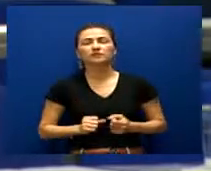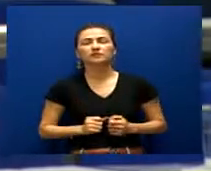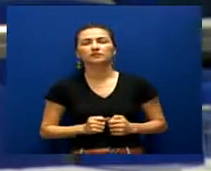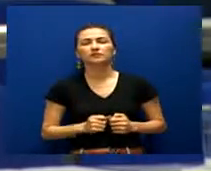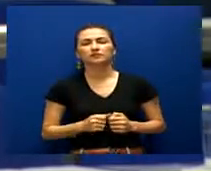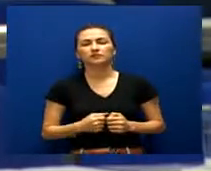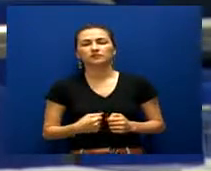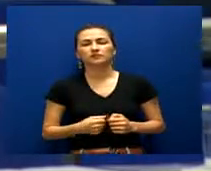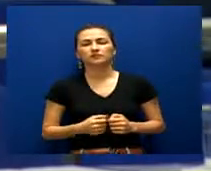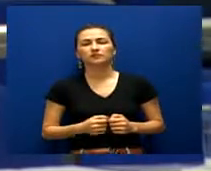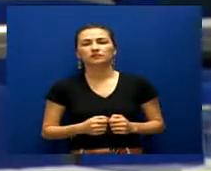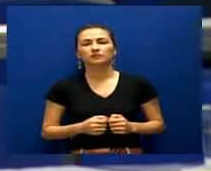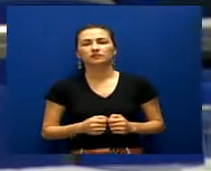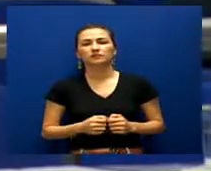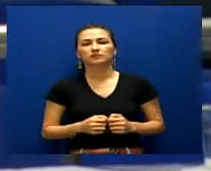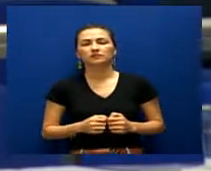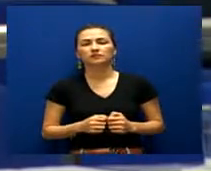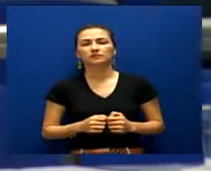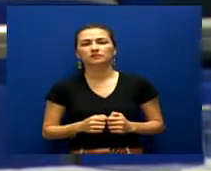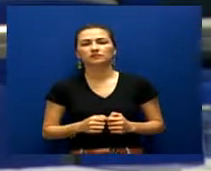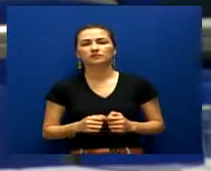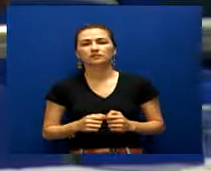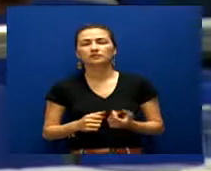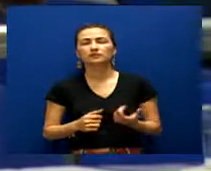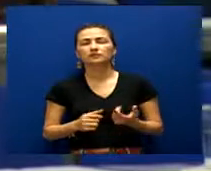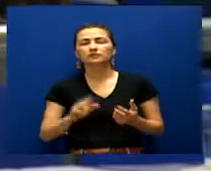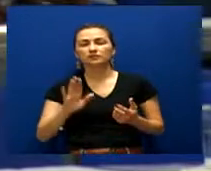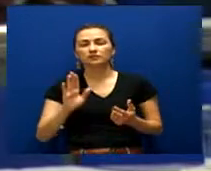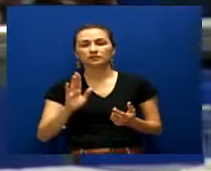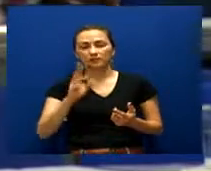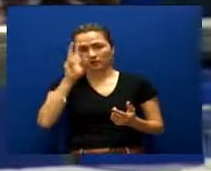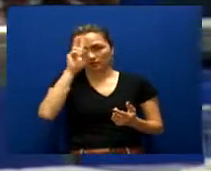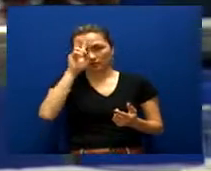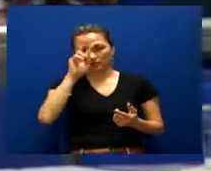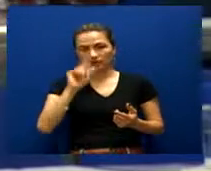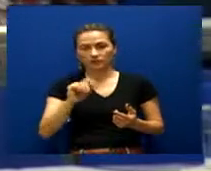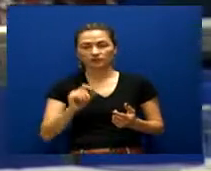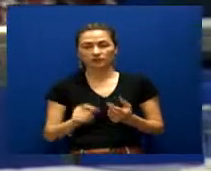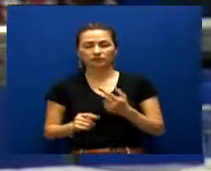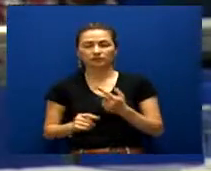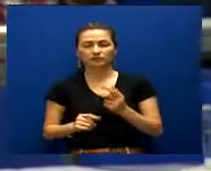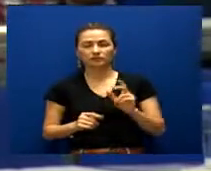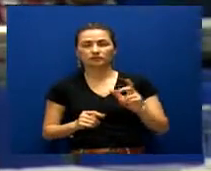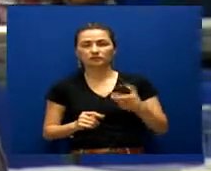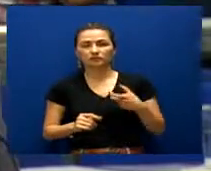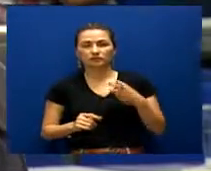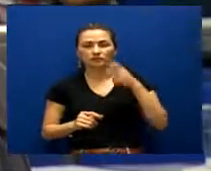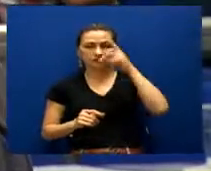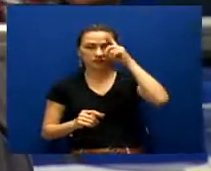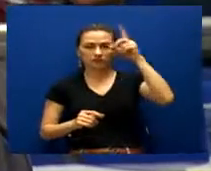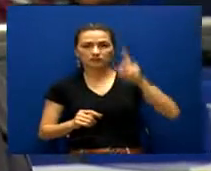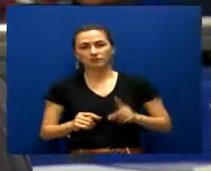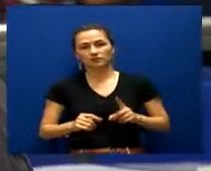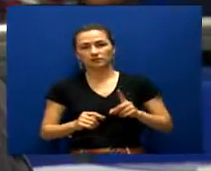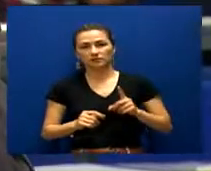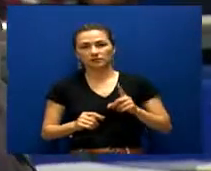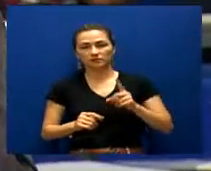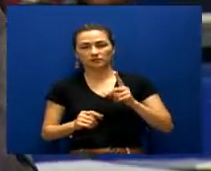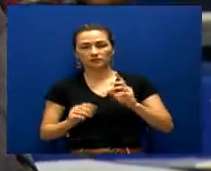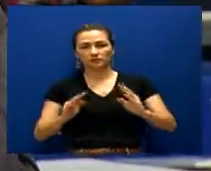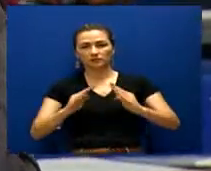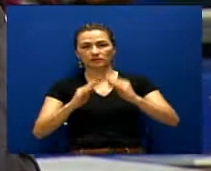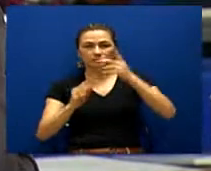que o ex-provedor, fazia bem, estava numa audiência aqui, e eu disse para ele o